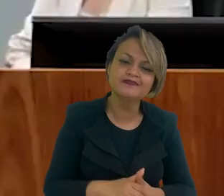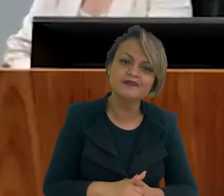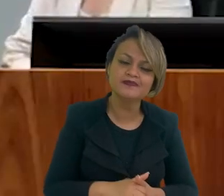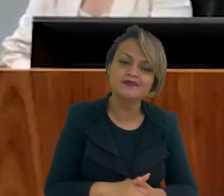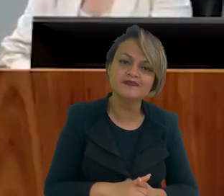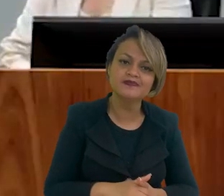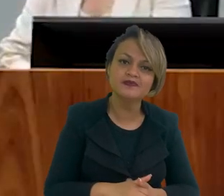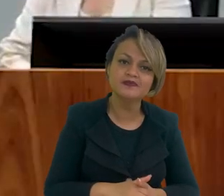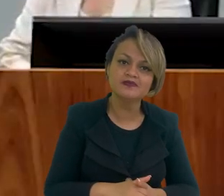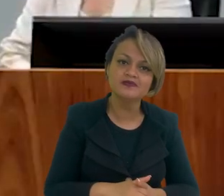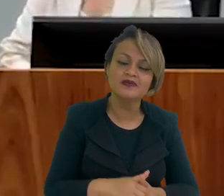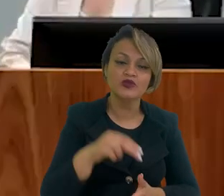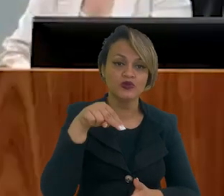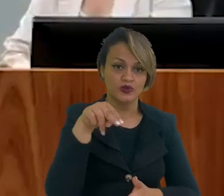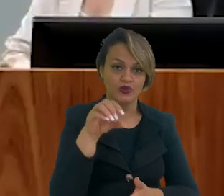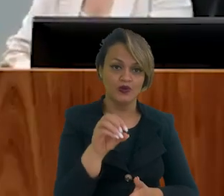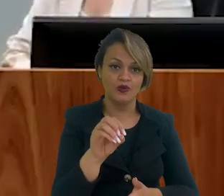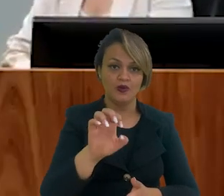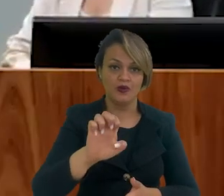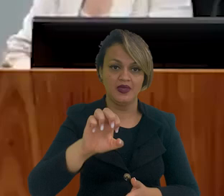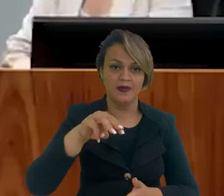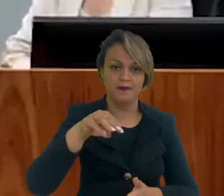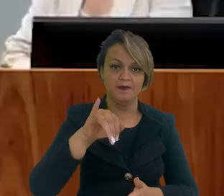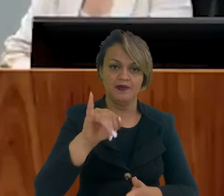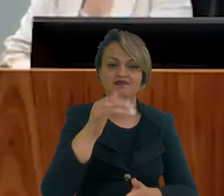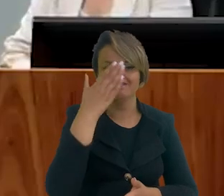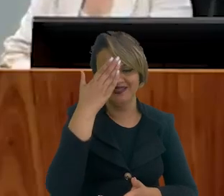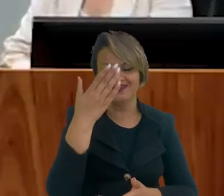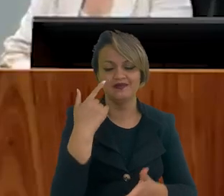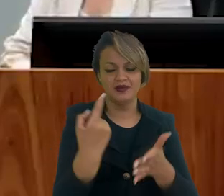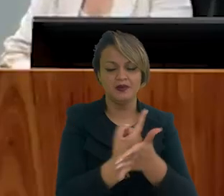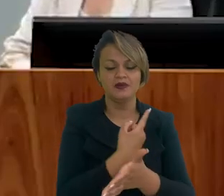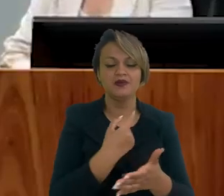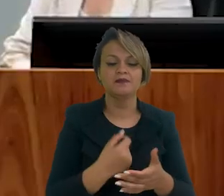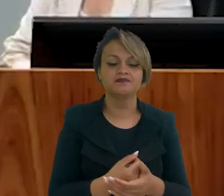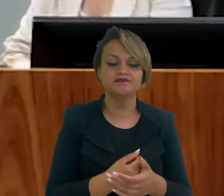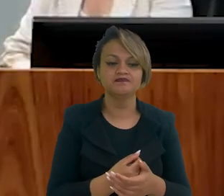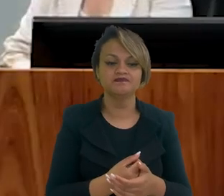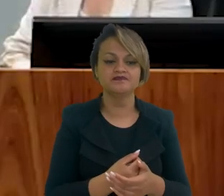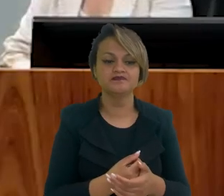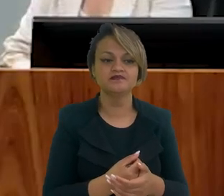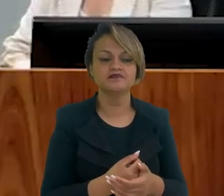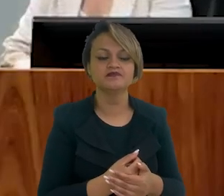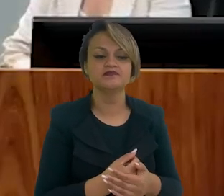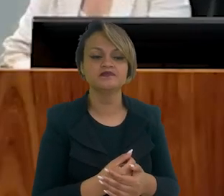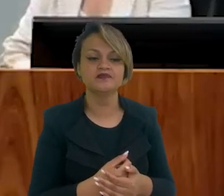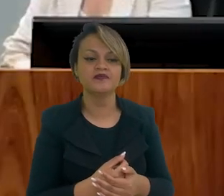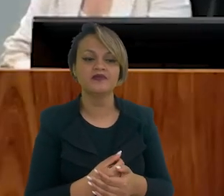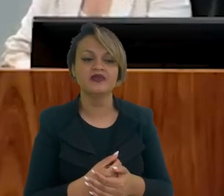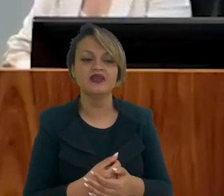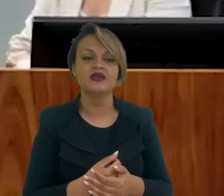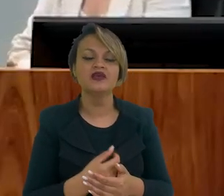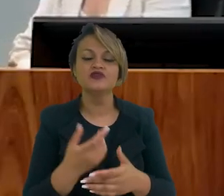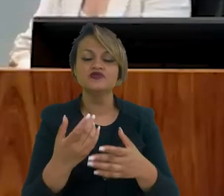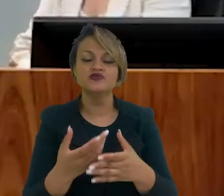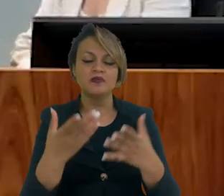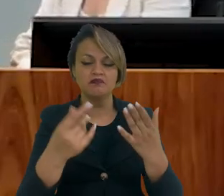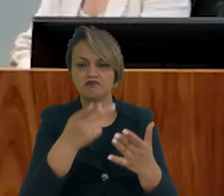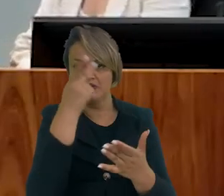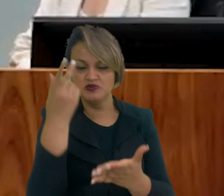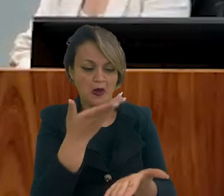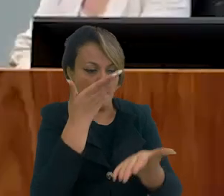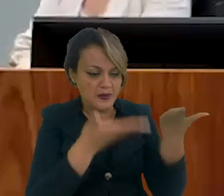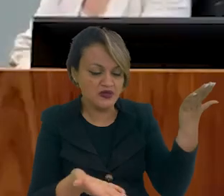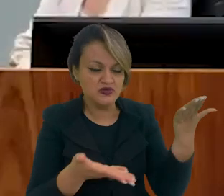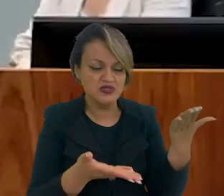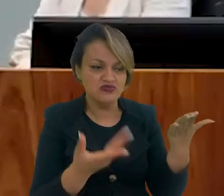trocando ideias eu não peguei o nome da Senhora da primeira que fez a pergunta juíza Federal Noemi Martins então muito obrigado